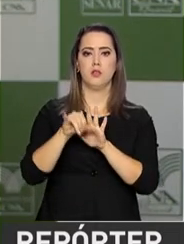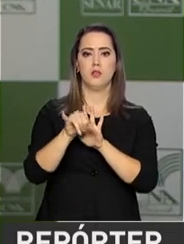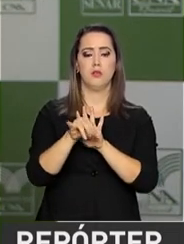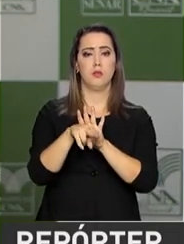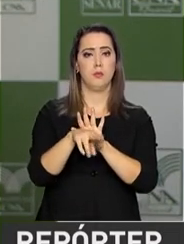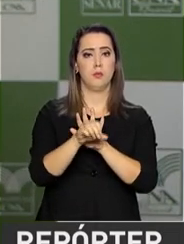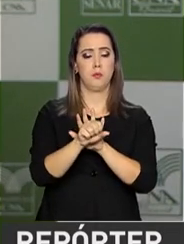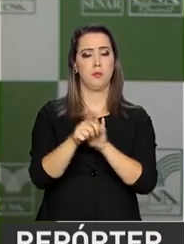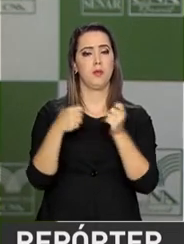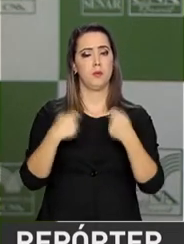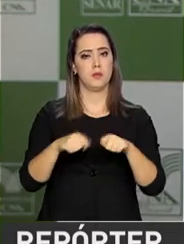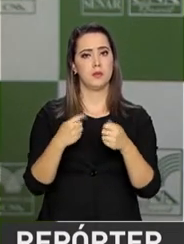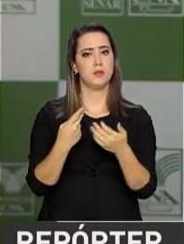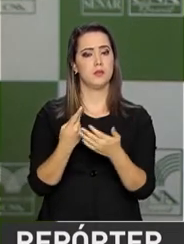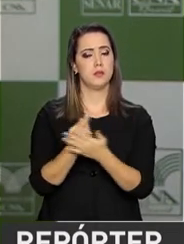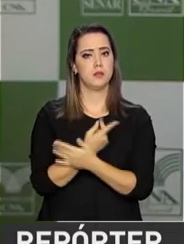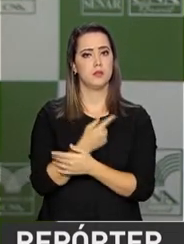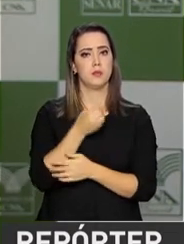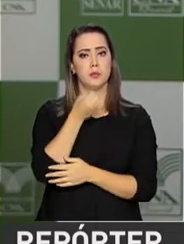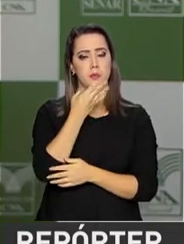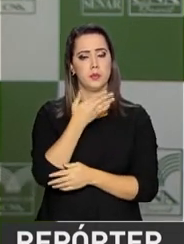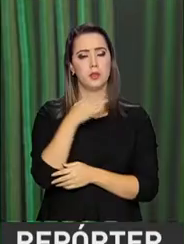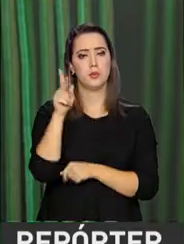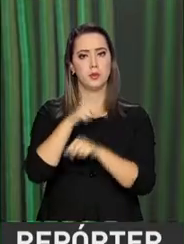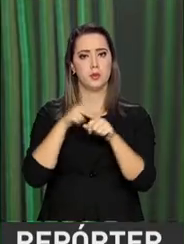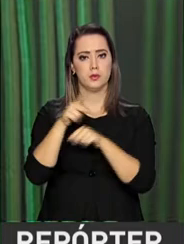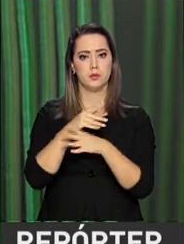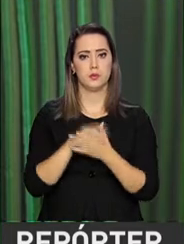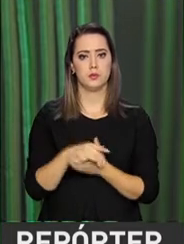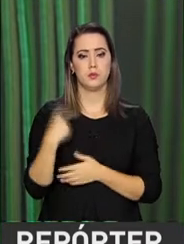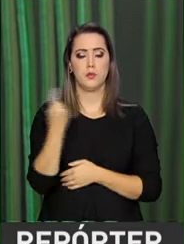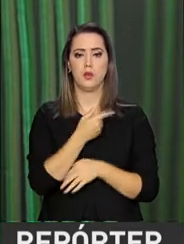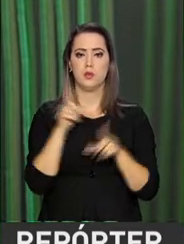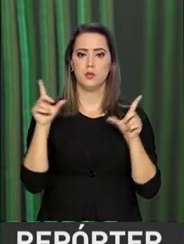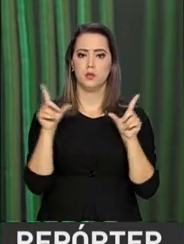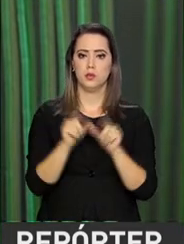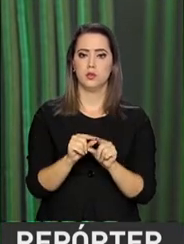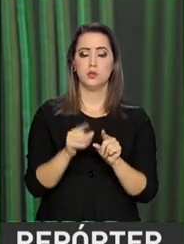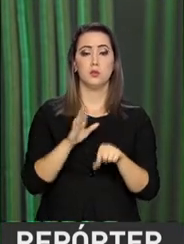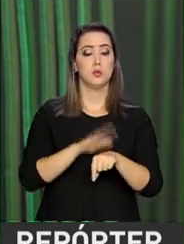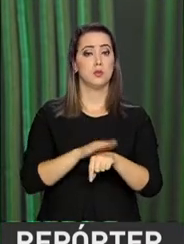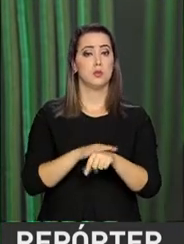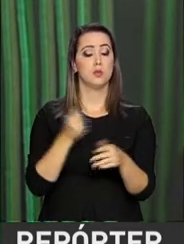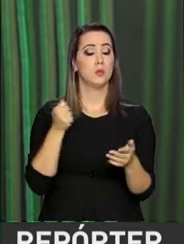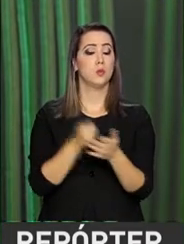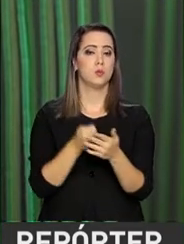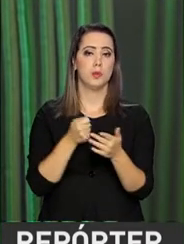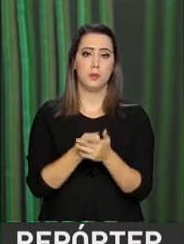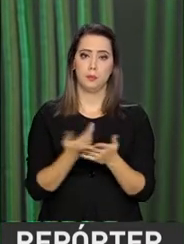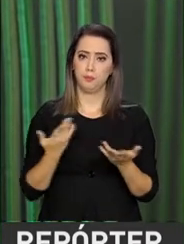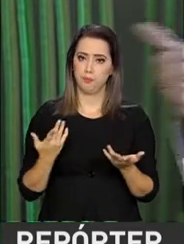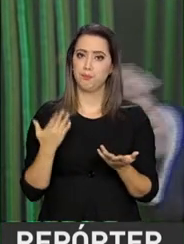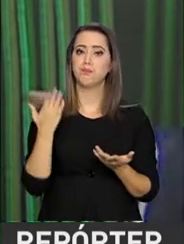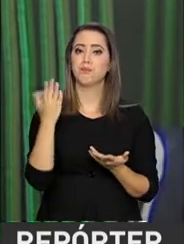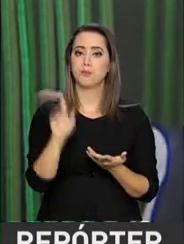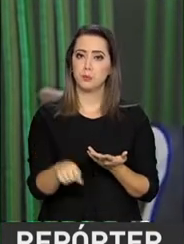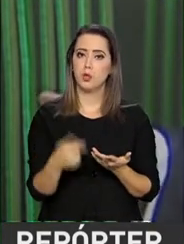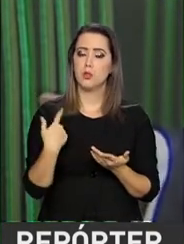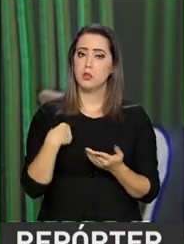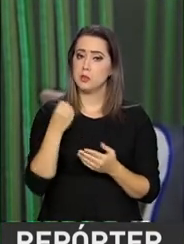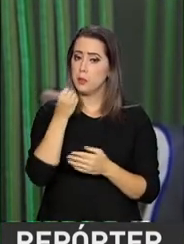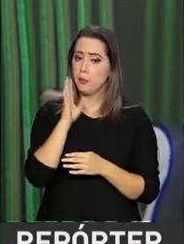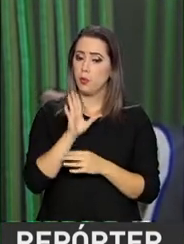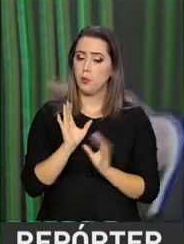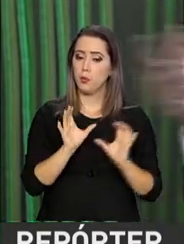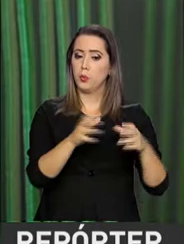precisa acontecer para o bem do país nós diminuímos o tempo de contribuição e digo isto se volta para os mais